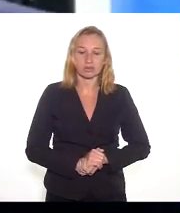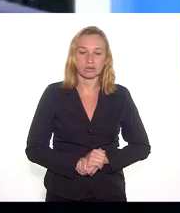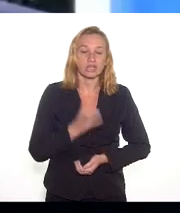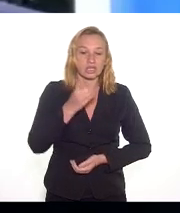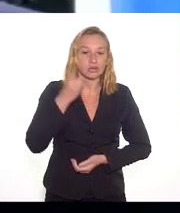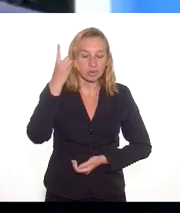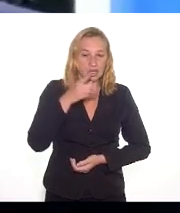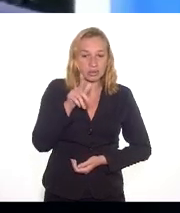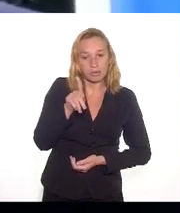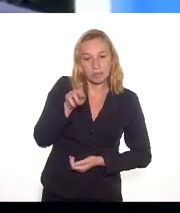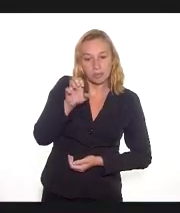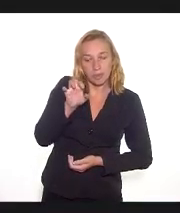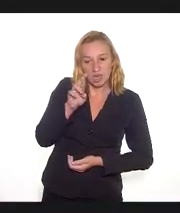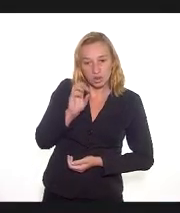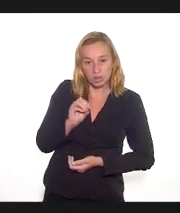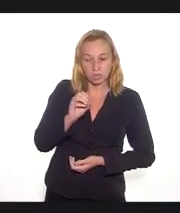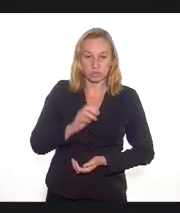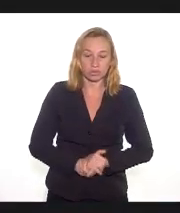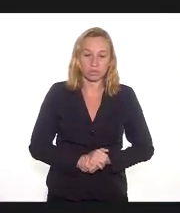Deputado Pedro Ricardo.